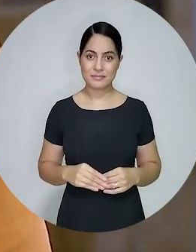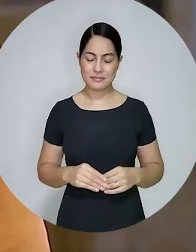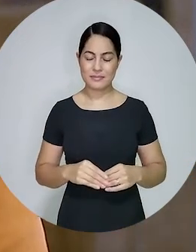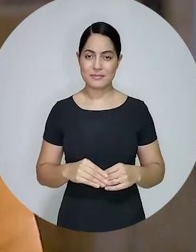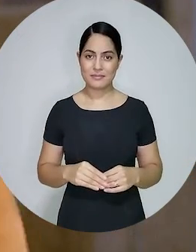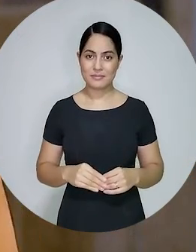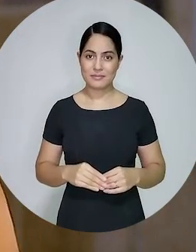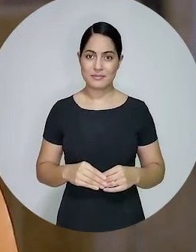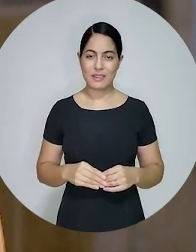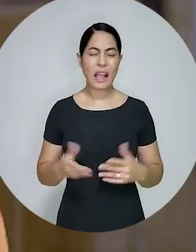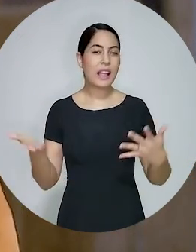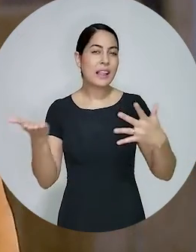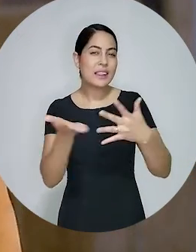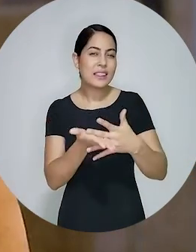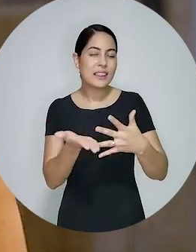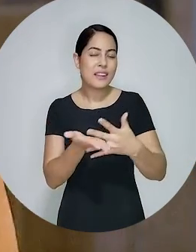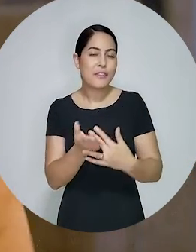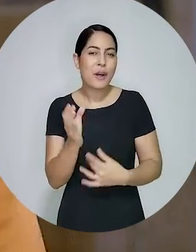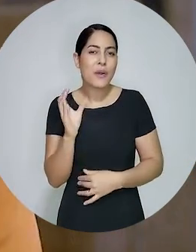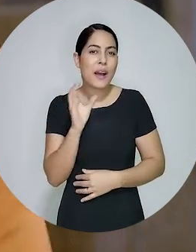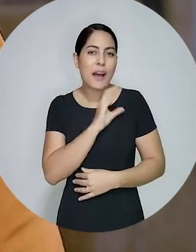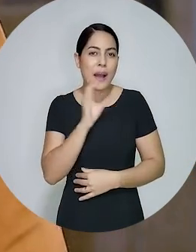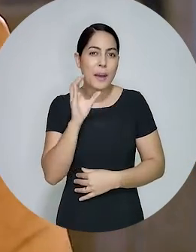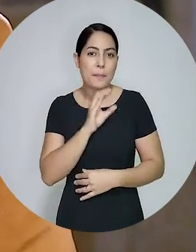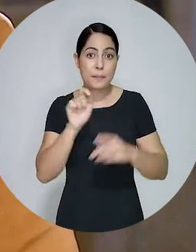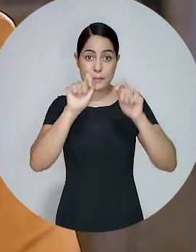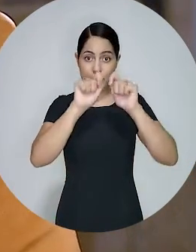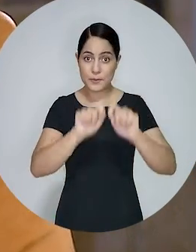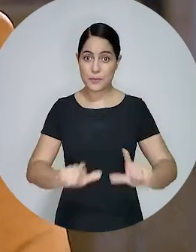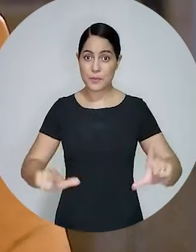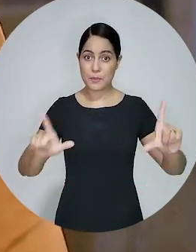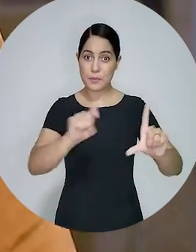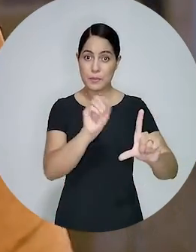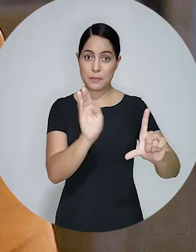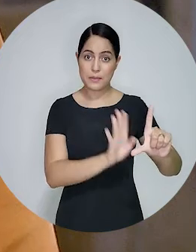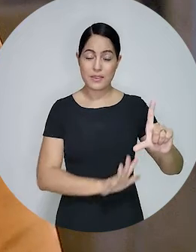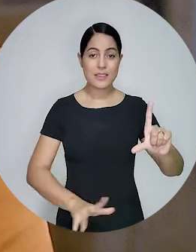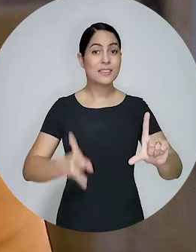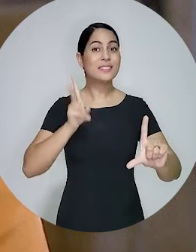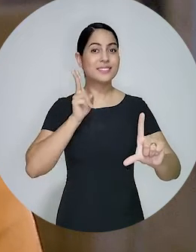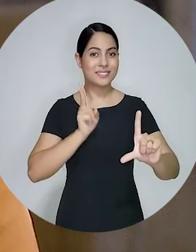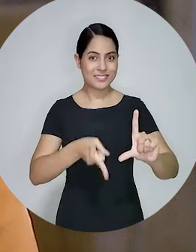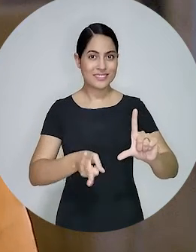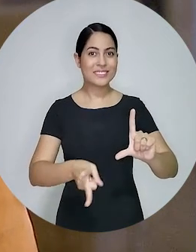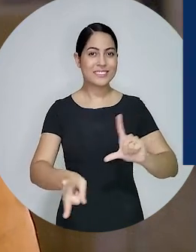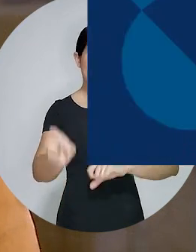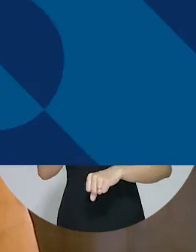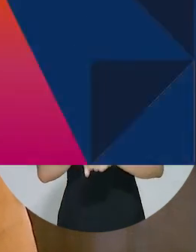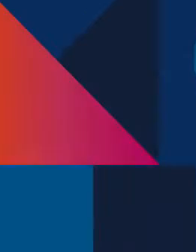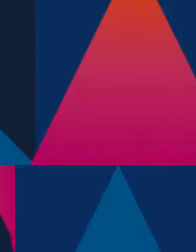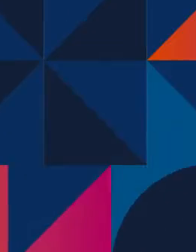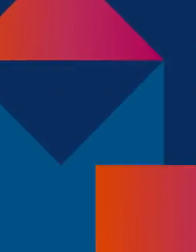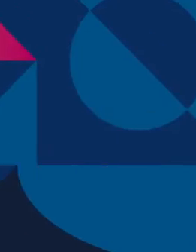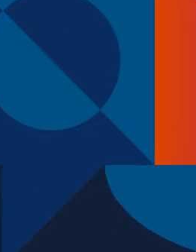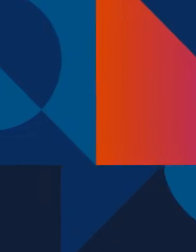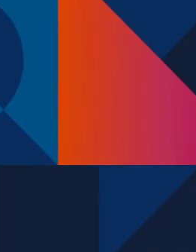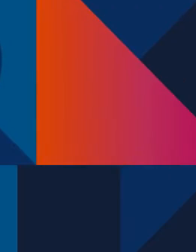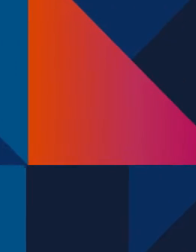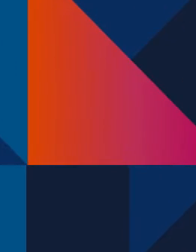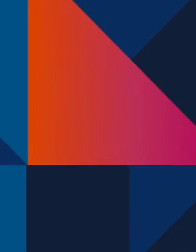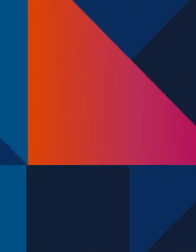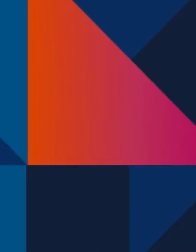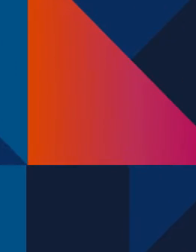Agora nós vamos para um breve intervalo e voltamos na sequência com mais OAB Nacional. Não saia daí.